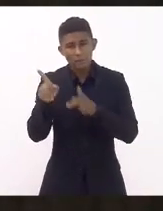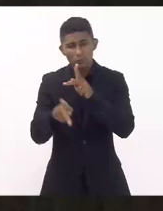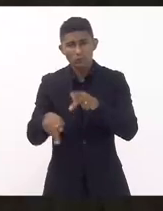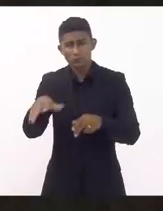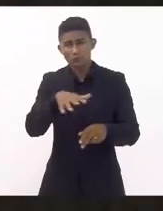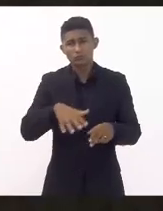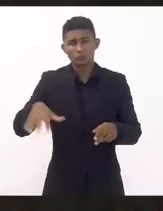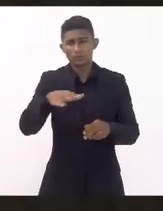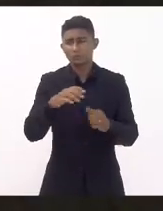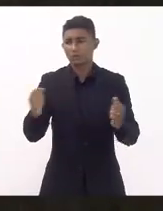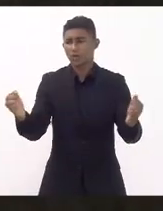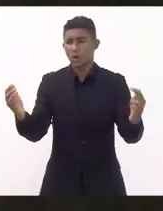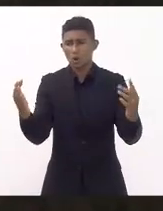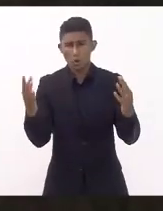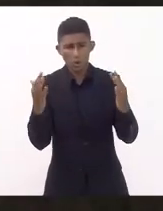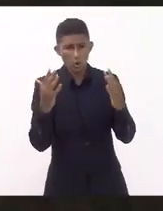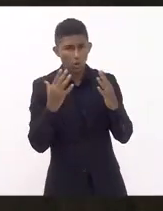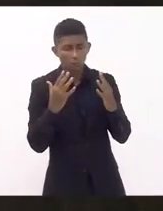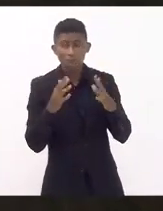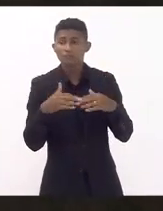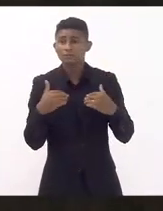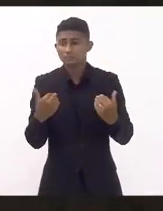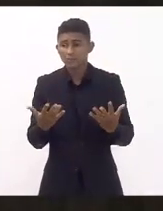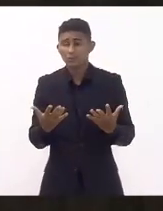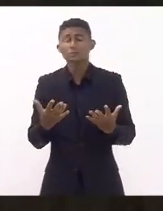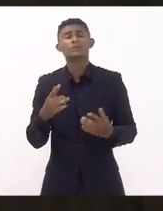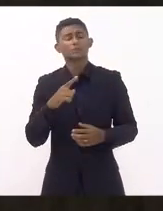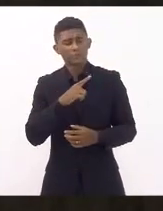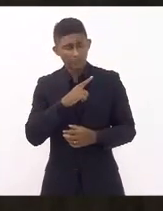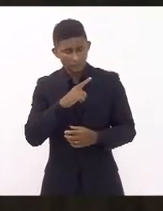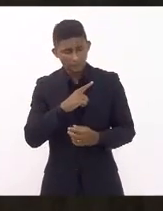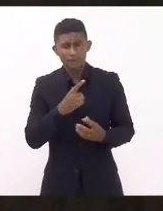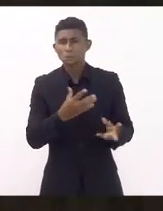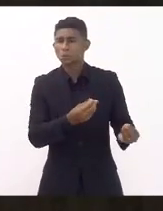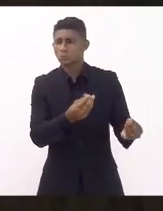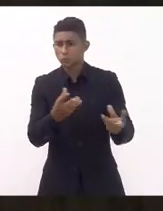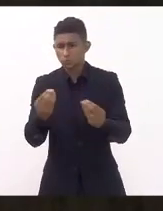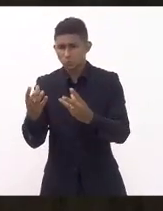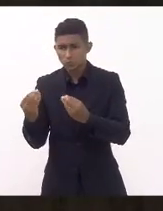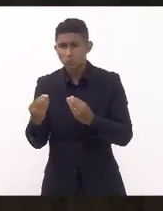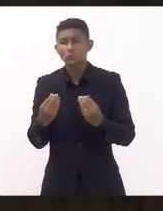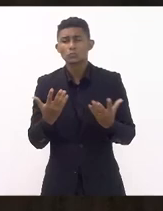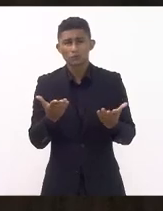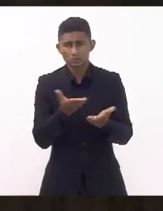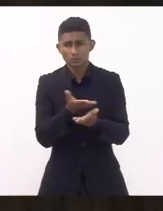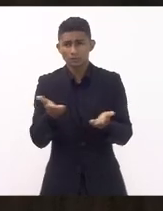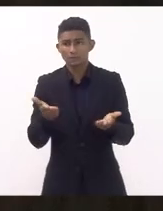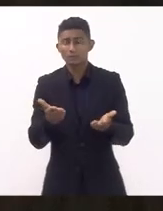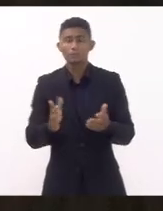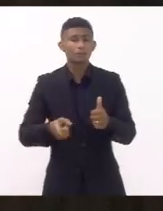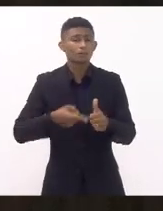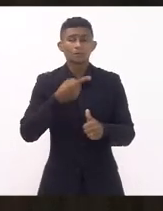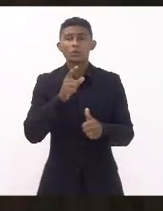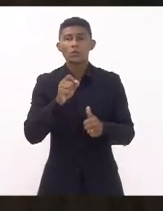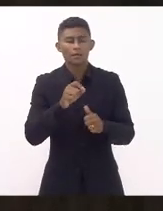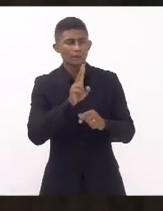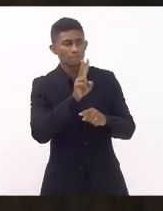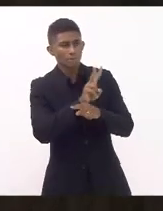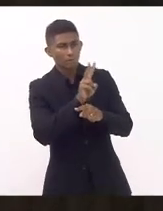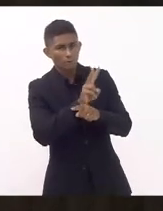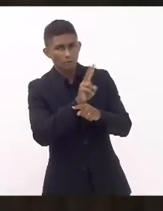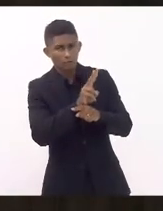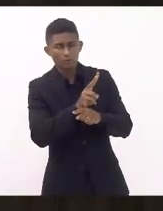já é de domínio público, por vários candidatos. Então, primeiro foram os inspetores, depois foram